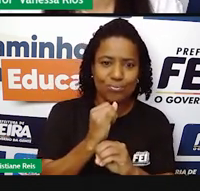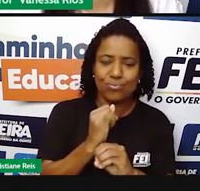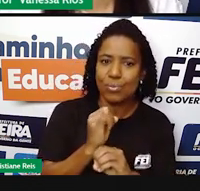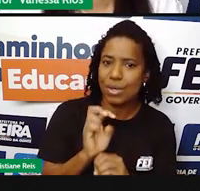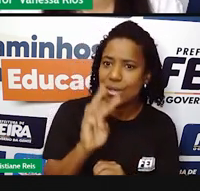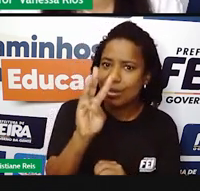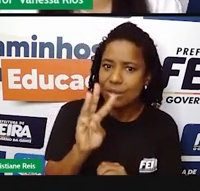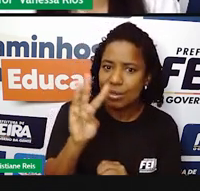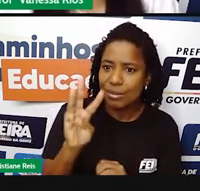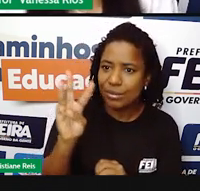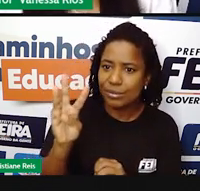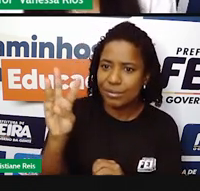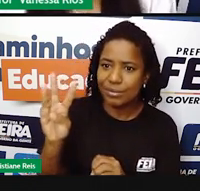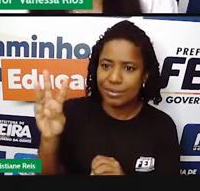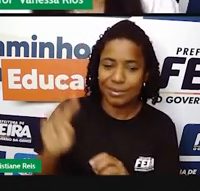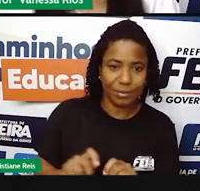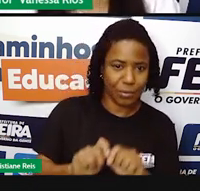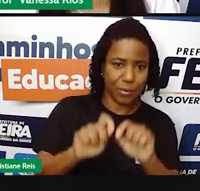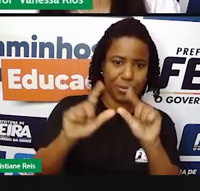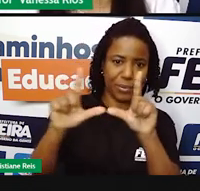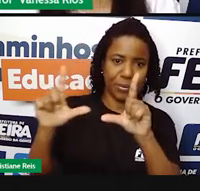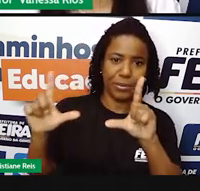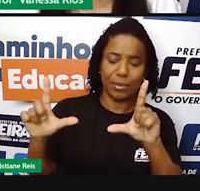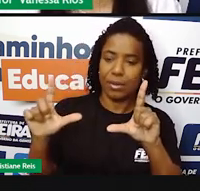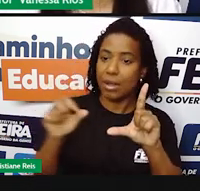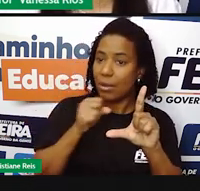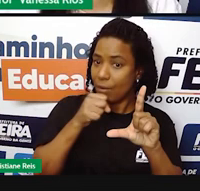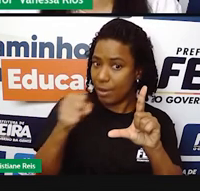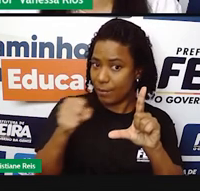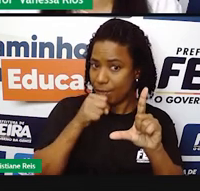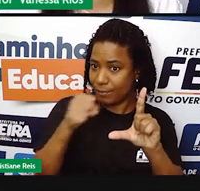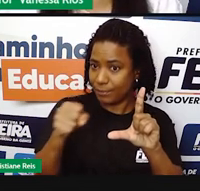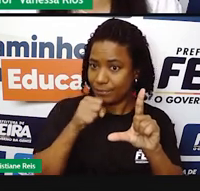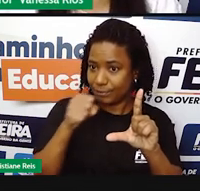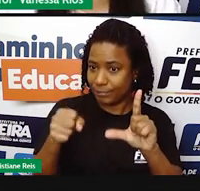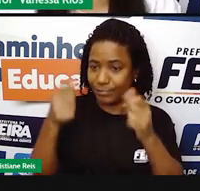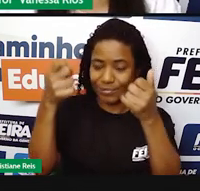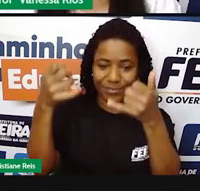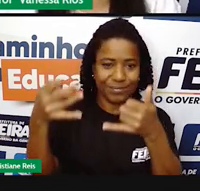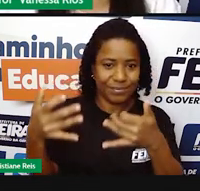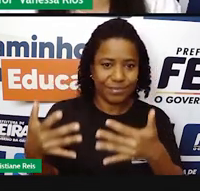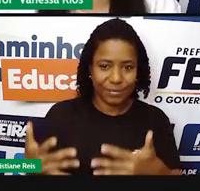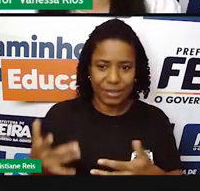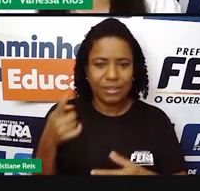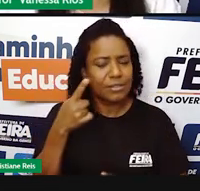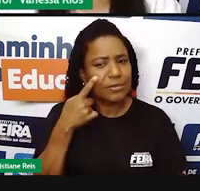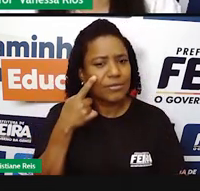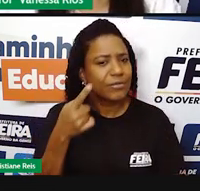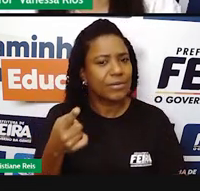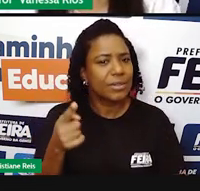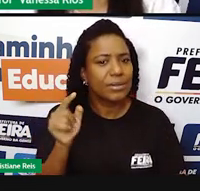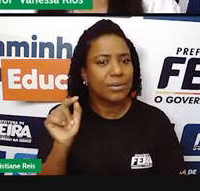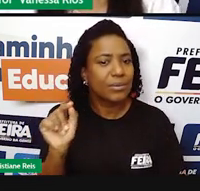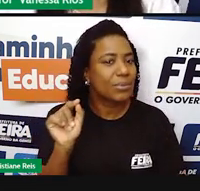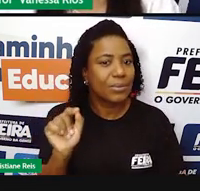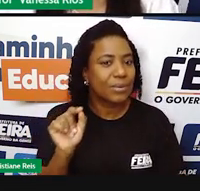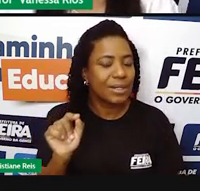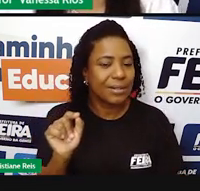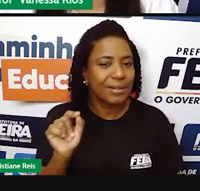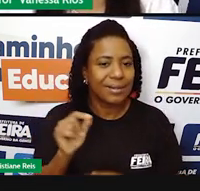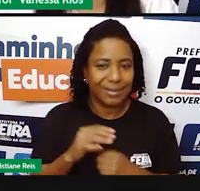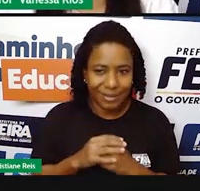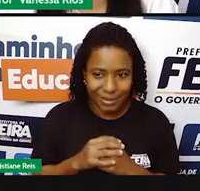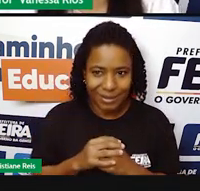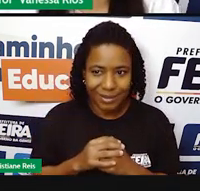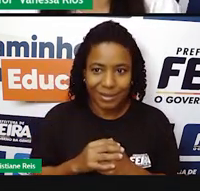tem uma reportagem para a gente observar. A gente observa o quê? Que está aqui num